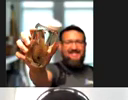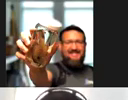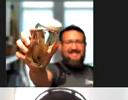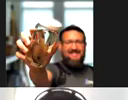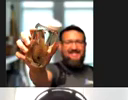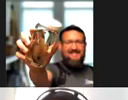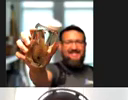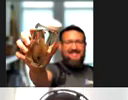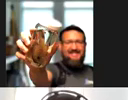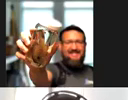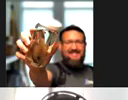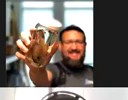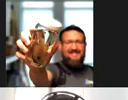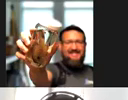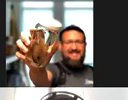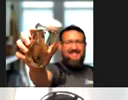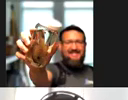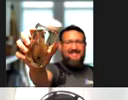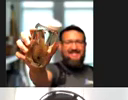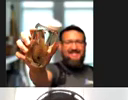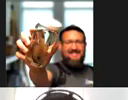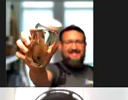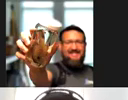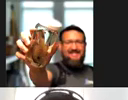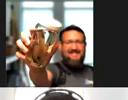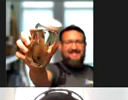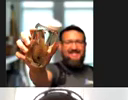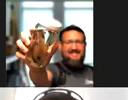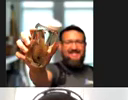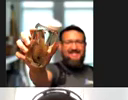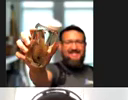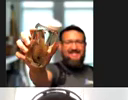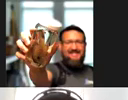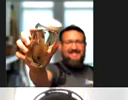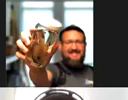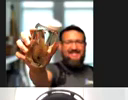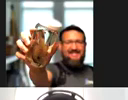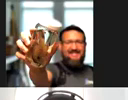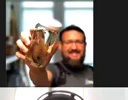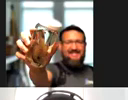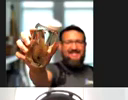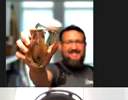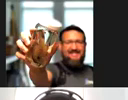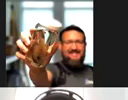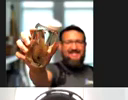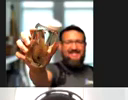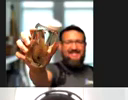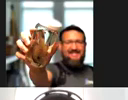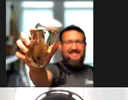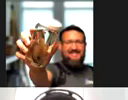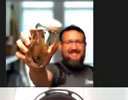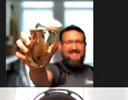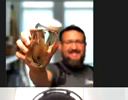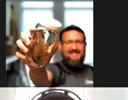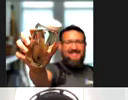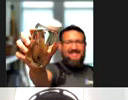está sendo utilizado, é um modelo epidemiológico que está sendo usado aqui em Goiás. Ele ficou